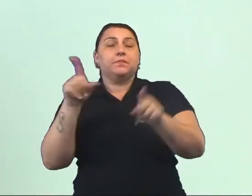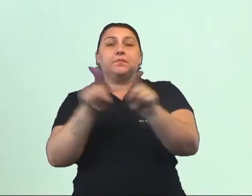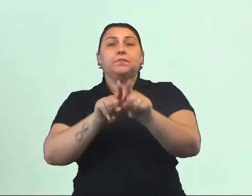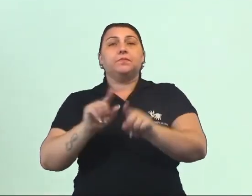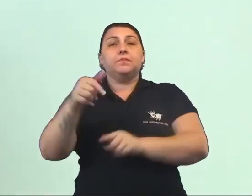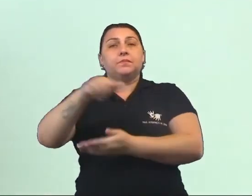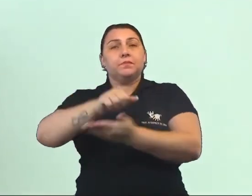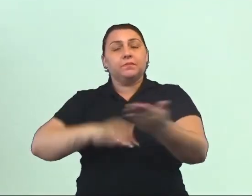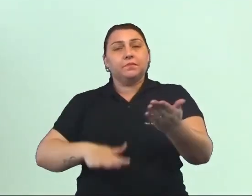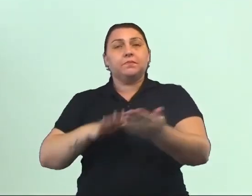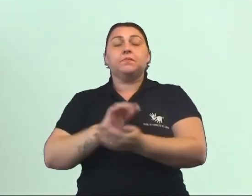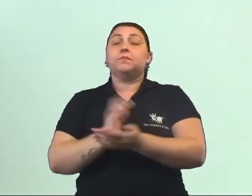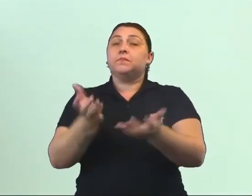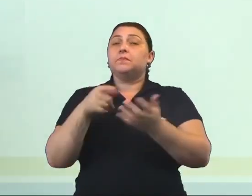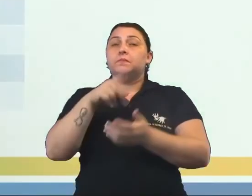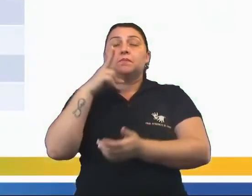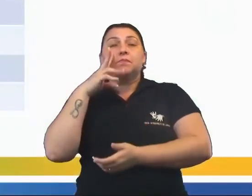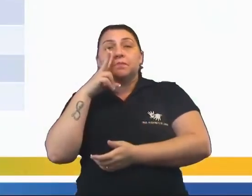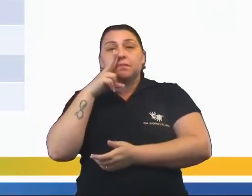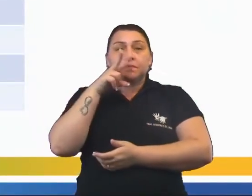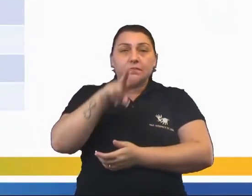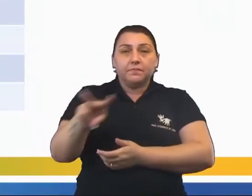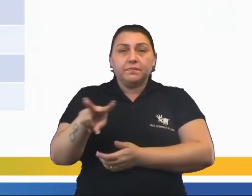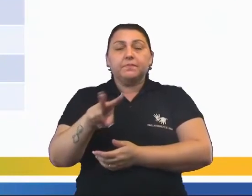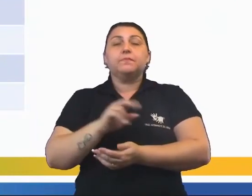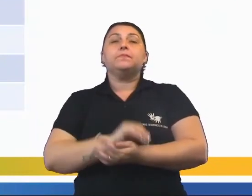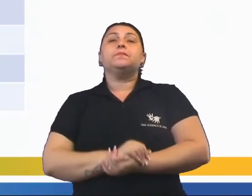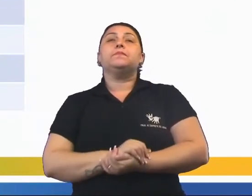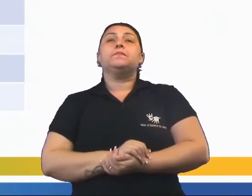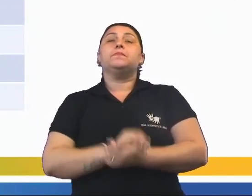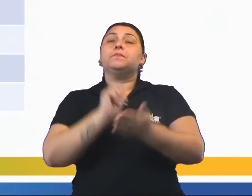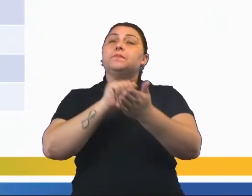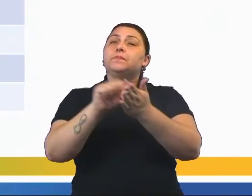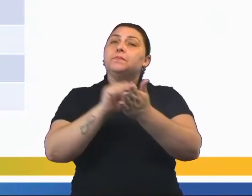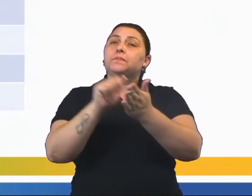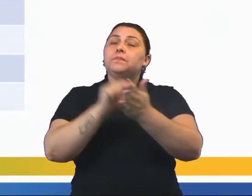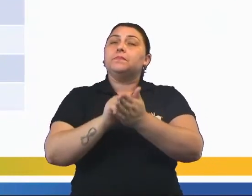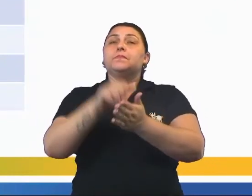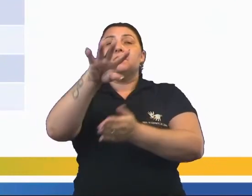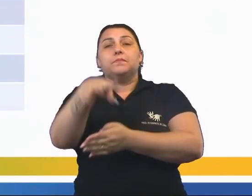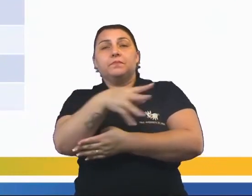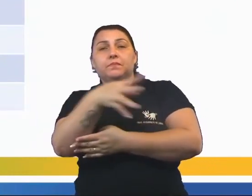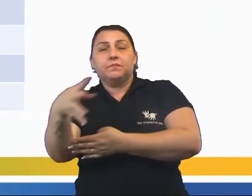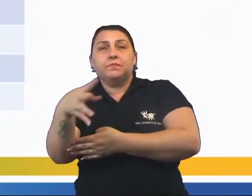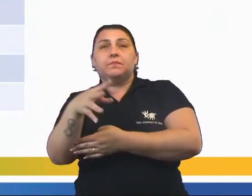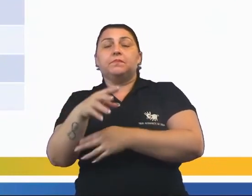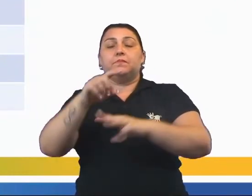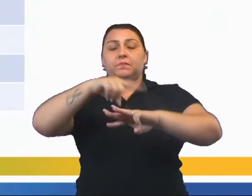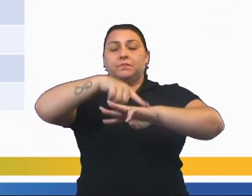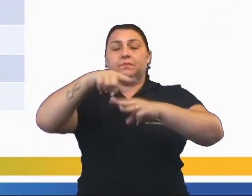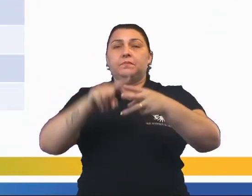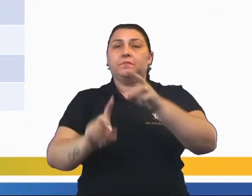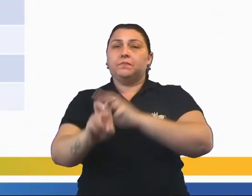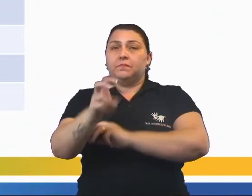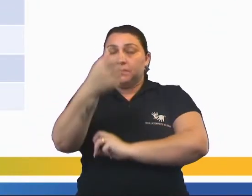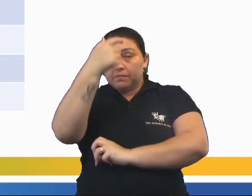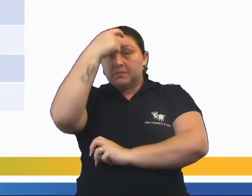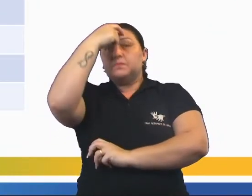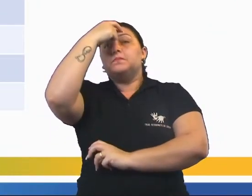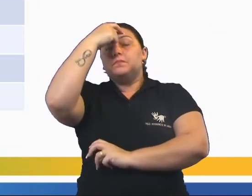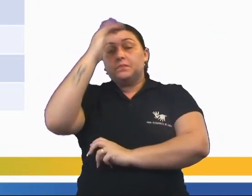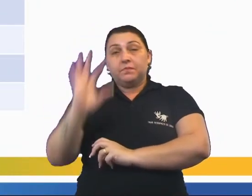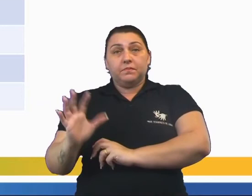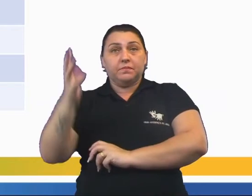outro exercício aqui que a gente quer que você observe, que é preencher no quadro abaixo as 5 memórias